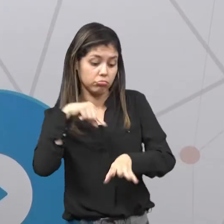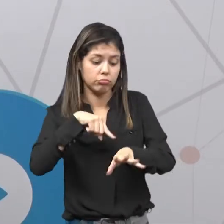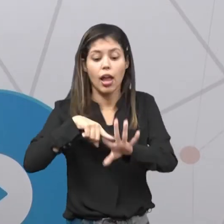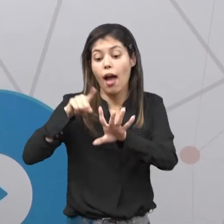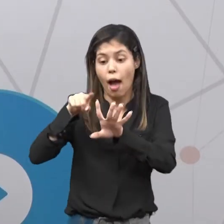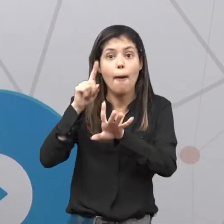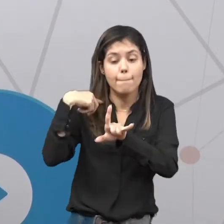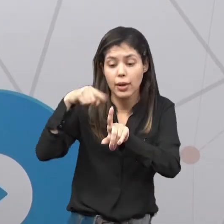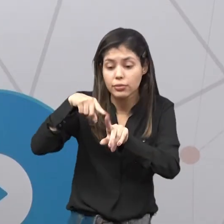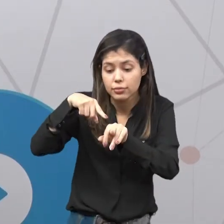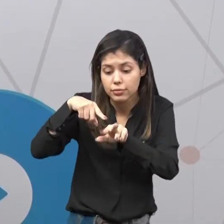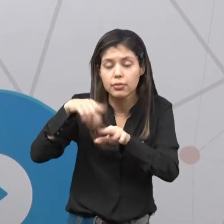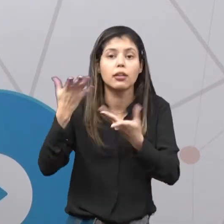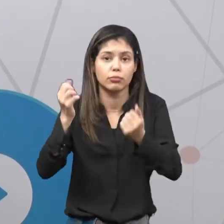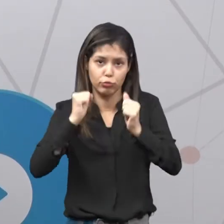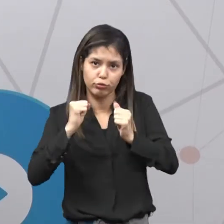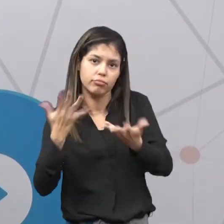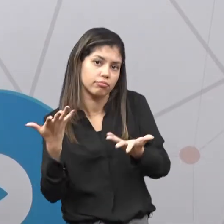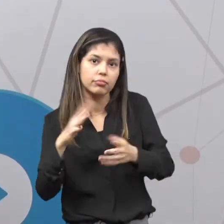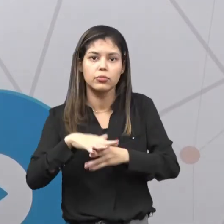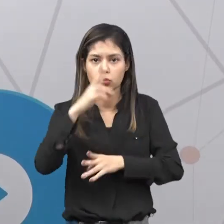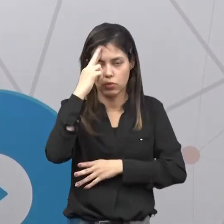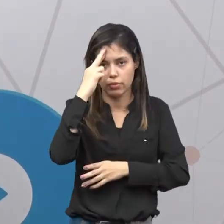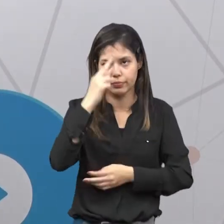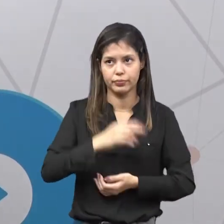todo o nosso corpo.